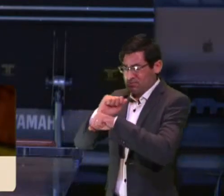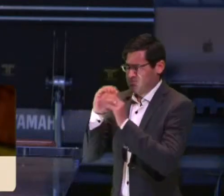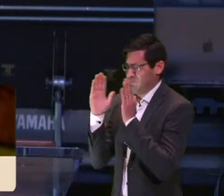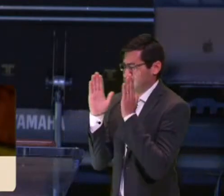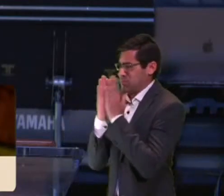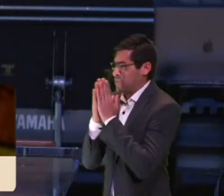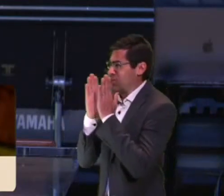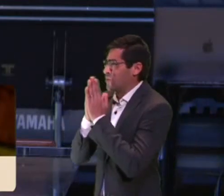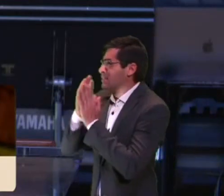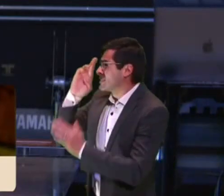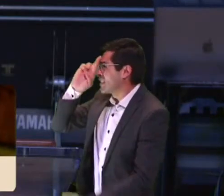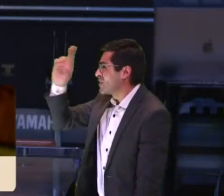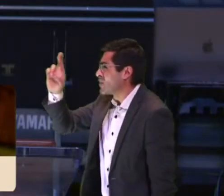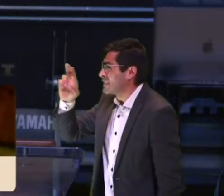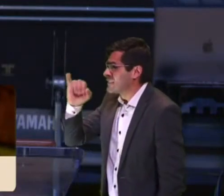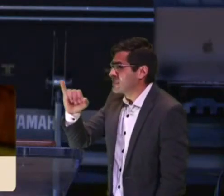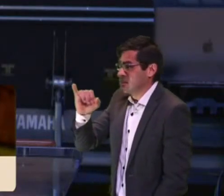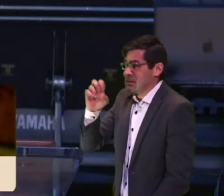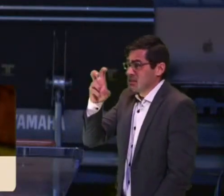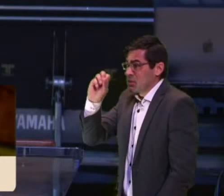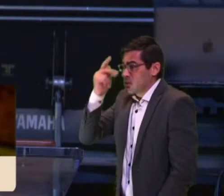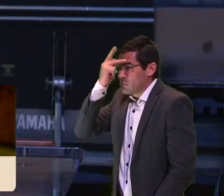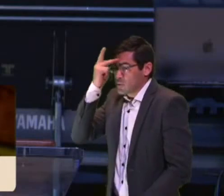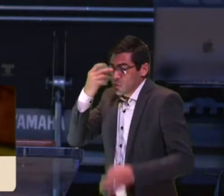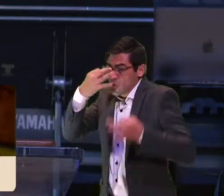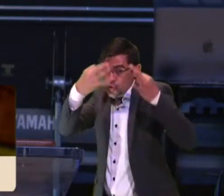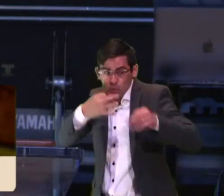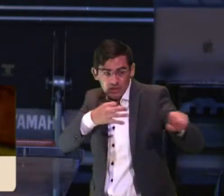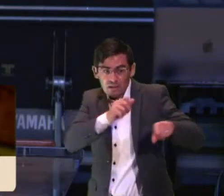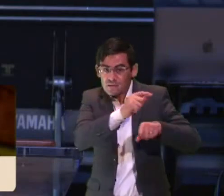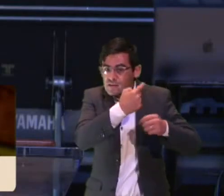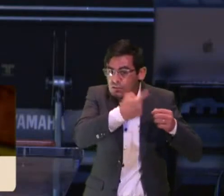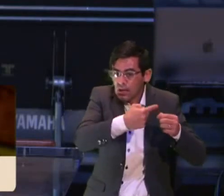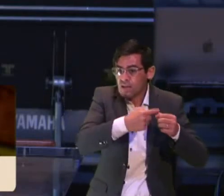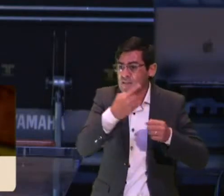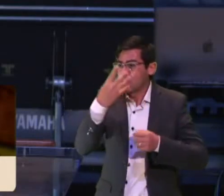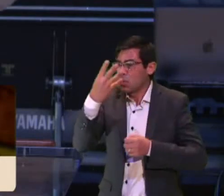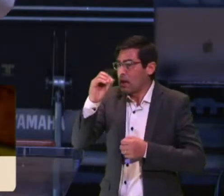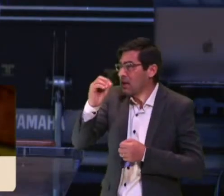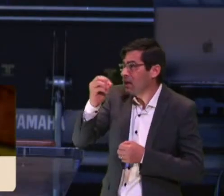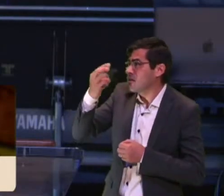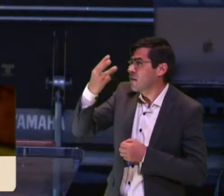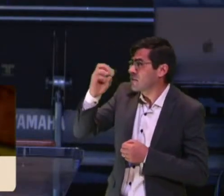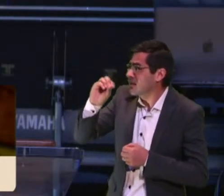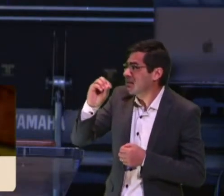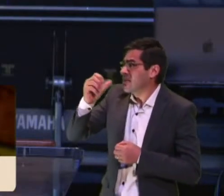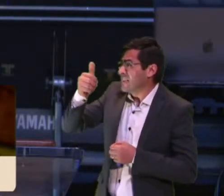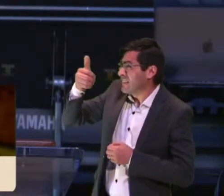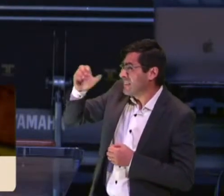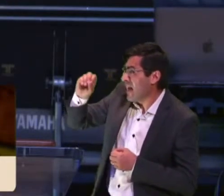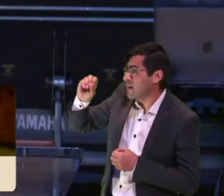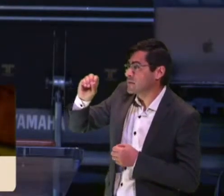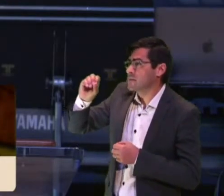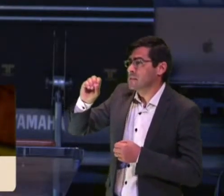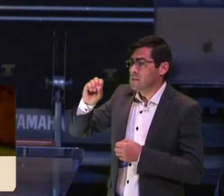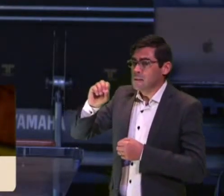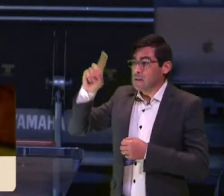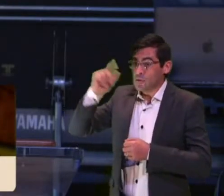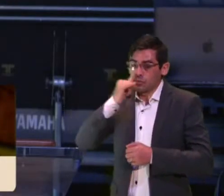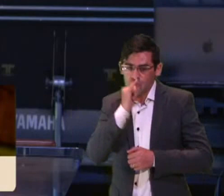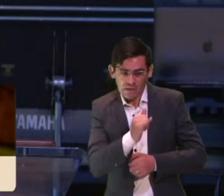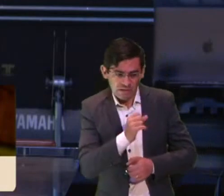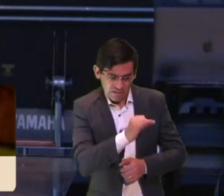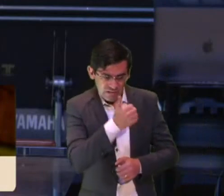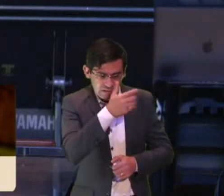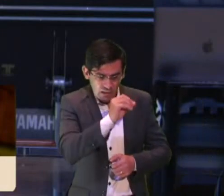E ele pede: Senhor, se tiver 50 justos na cidade, se tiver 40, 30, 10, e Deus fala: olha, se tiver